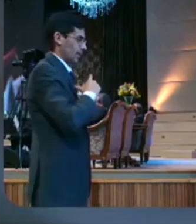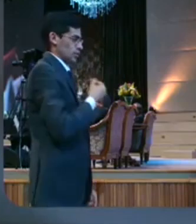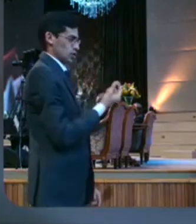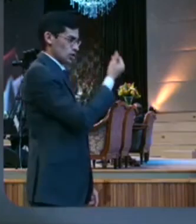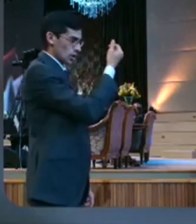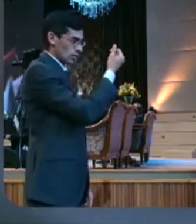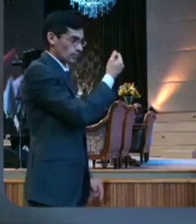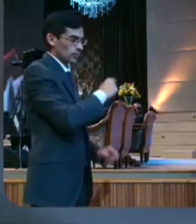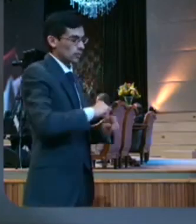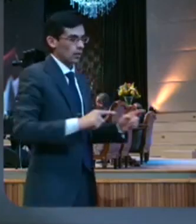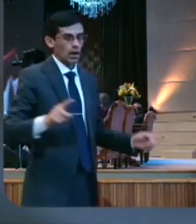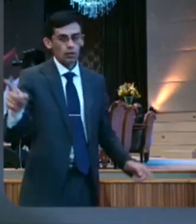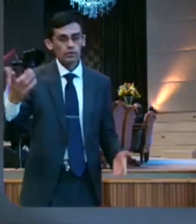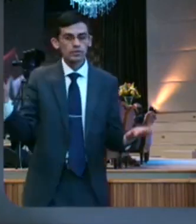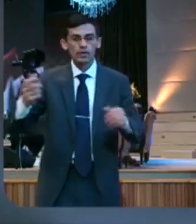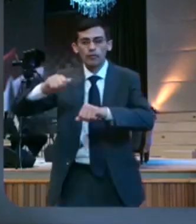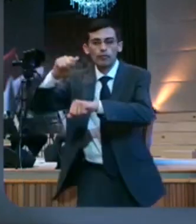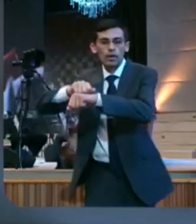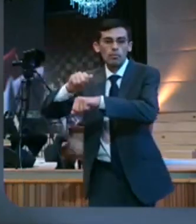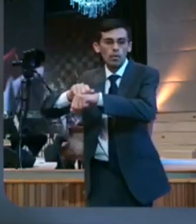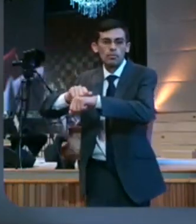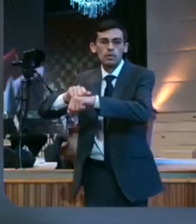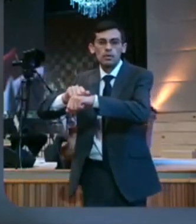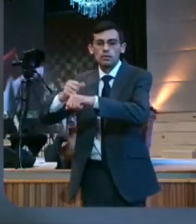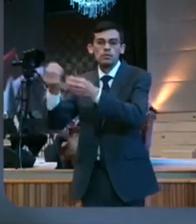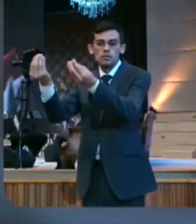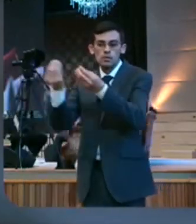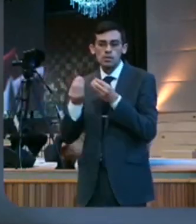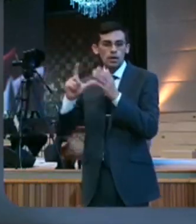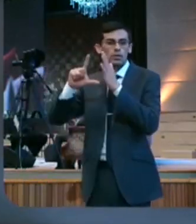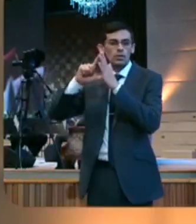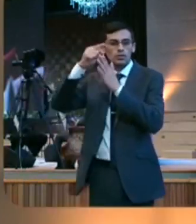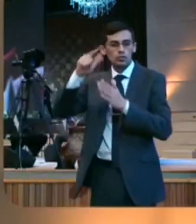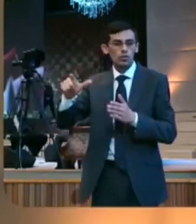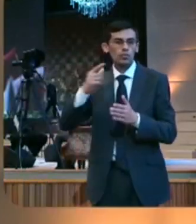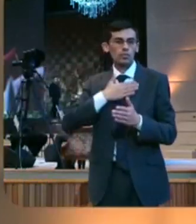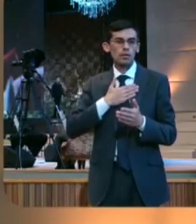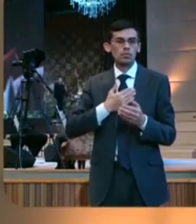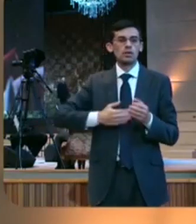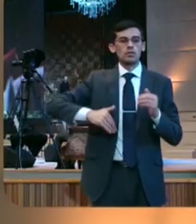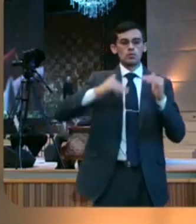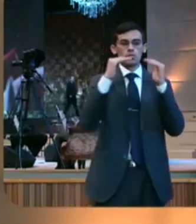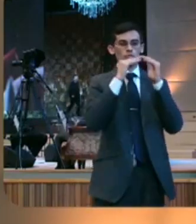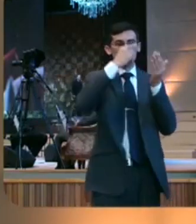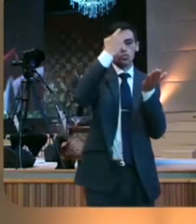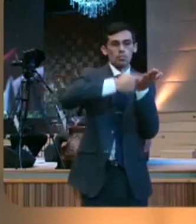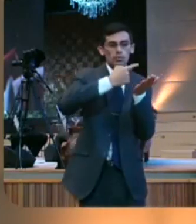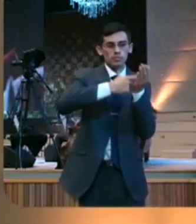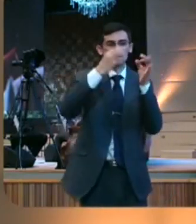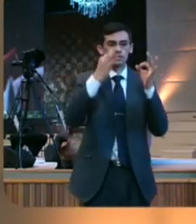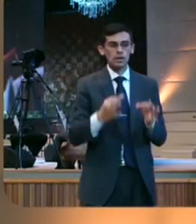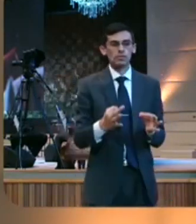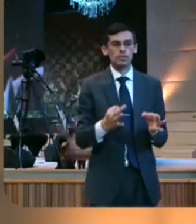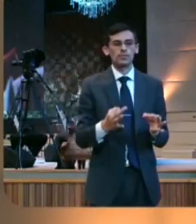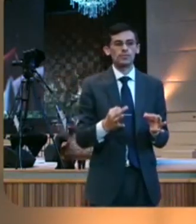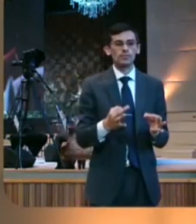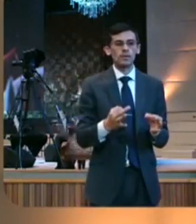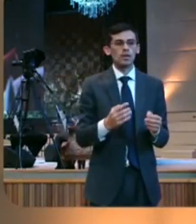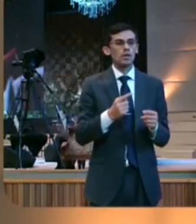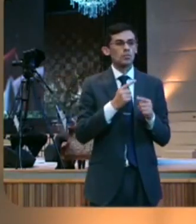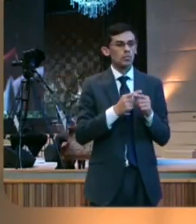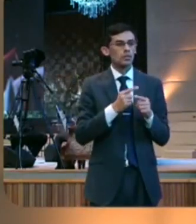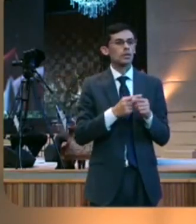porque você vai devolver a loja para mim, eu vou dar para outro que faz aquilo que a gente combinou. Se a gente faz isso